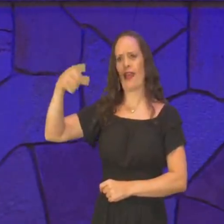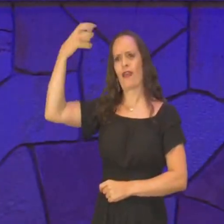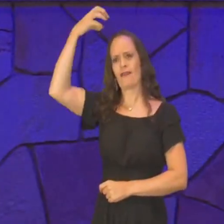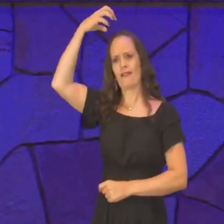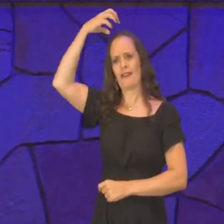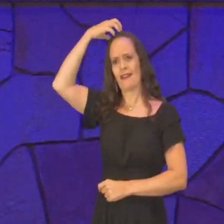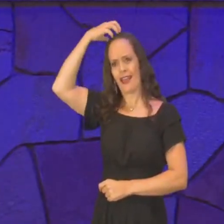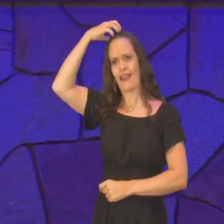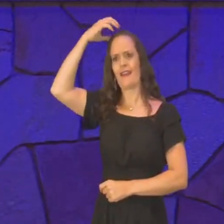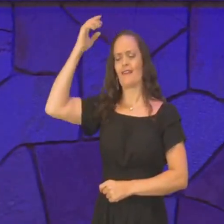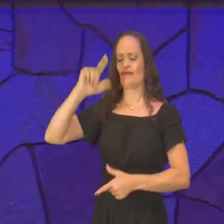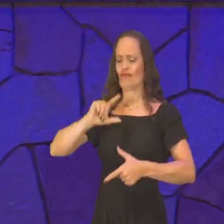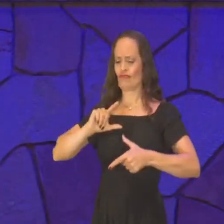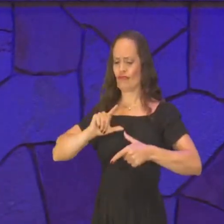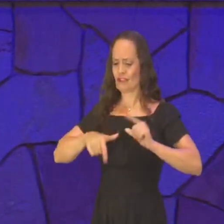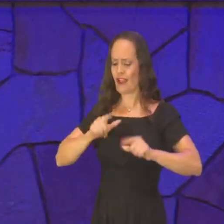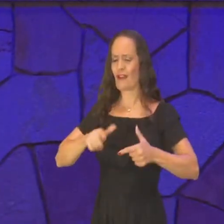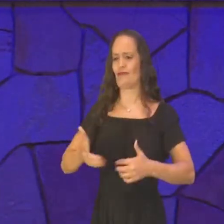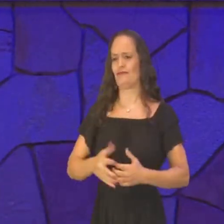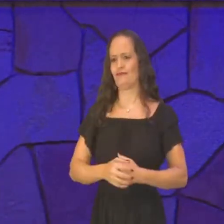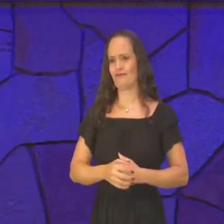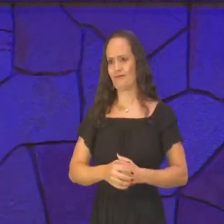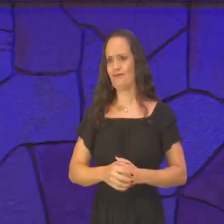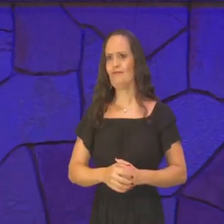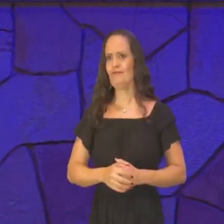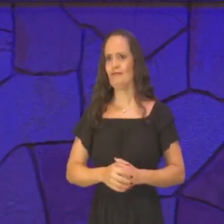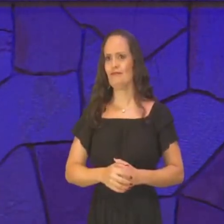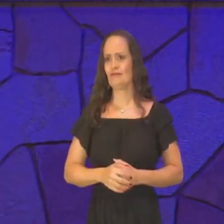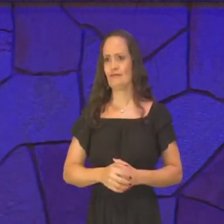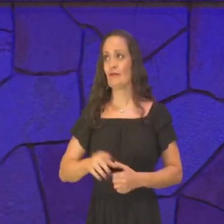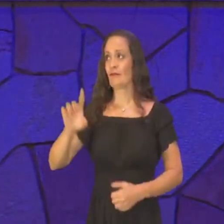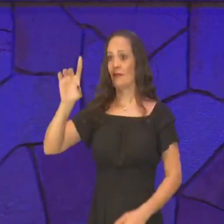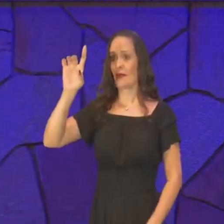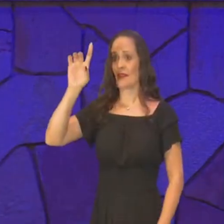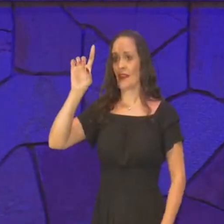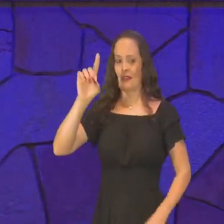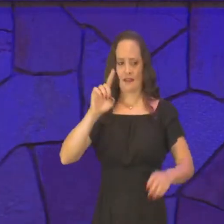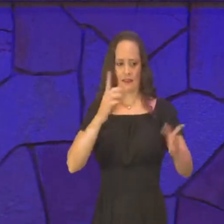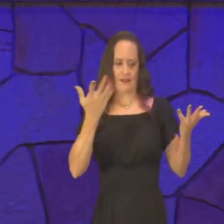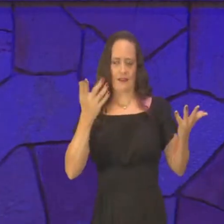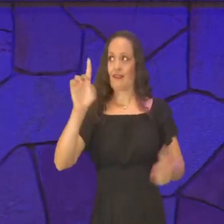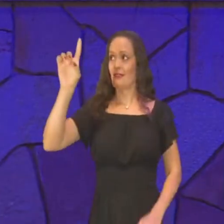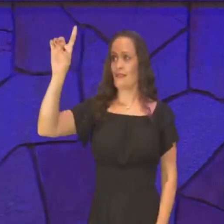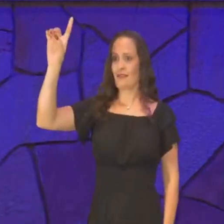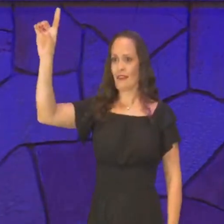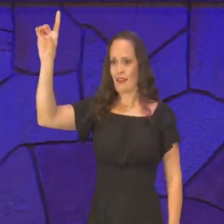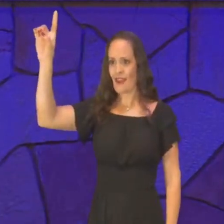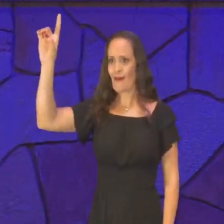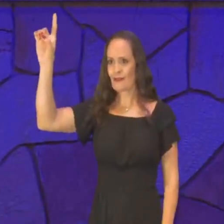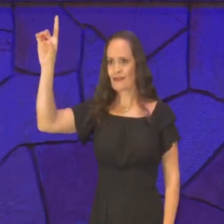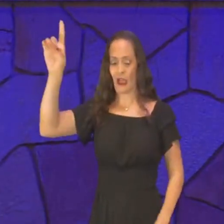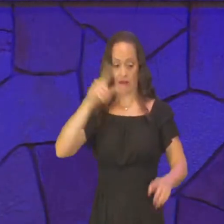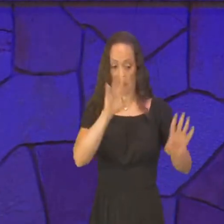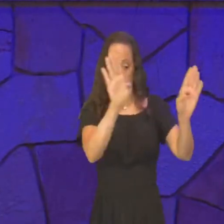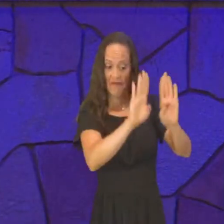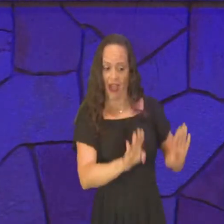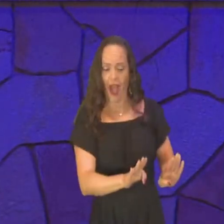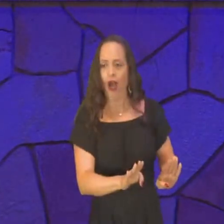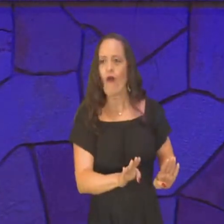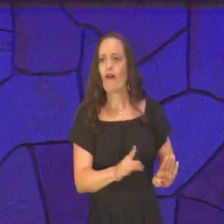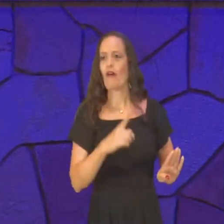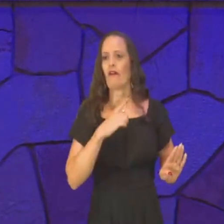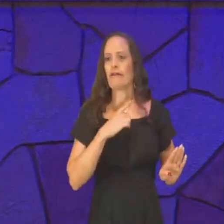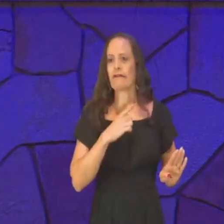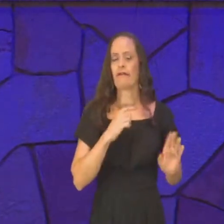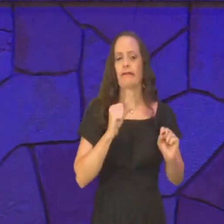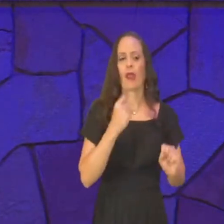vocês adoram tem olhos, mas não vê, tem ouvidos, mas não fala. Não ouve, tem